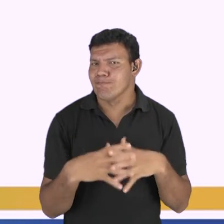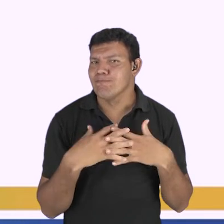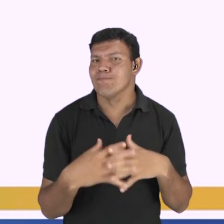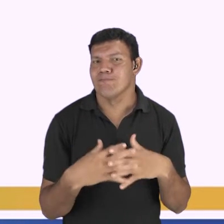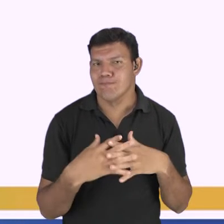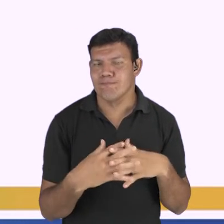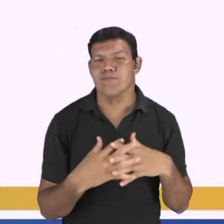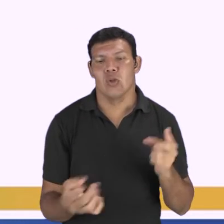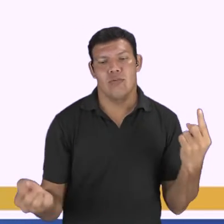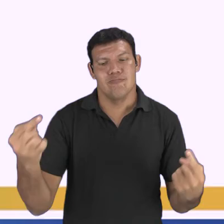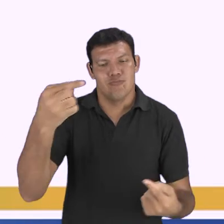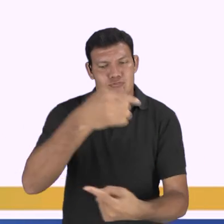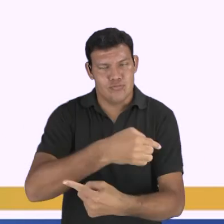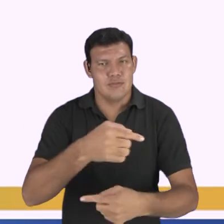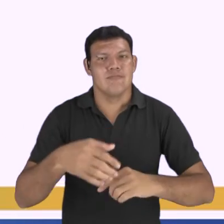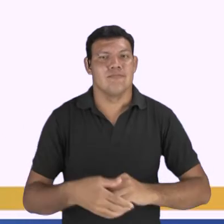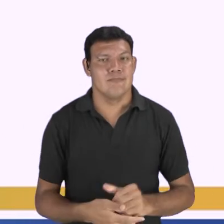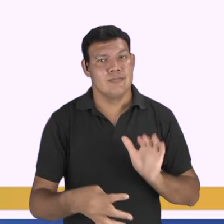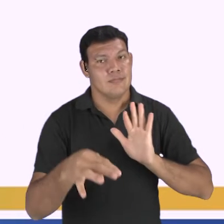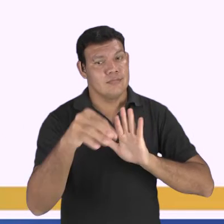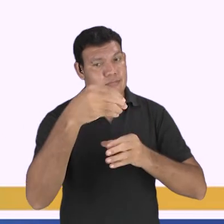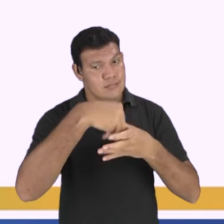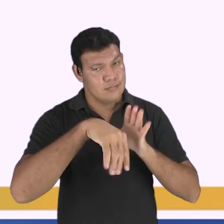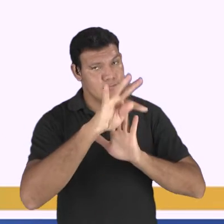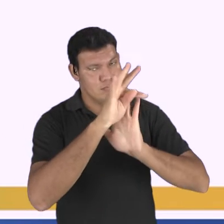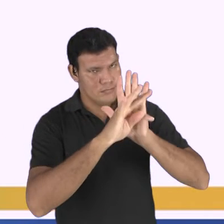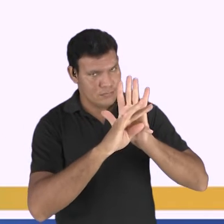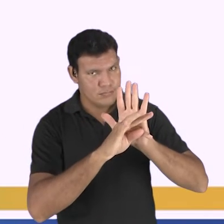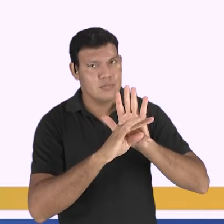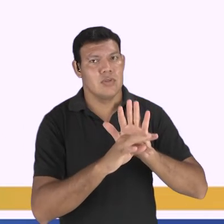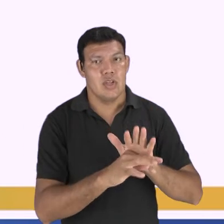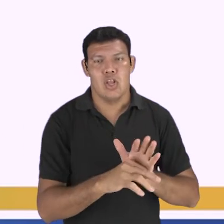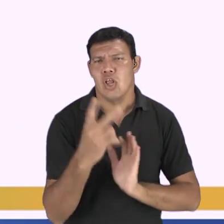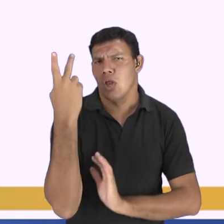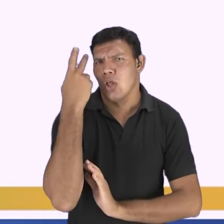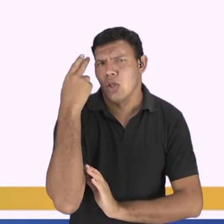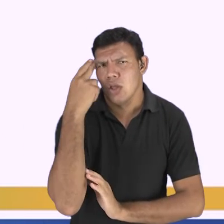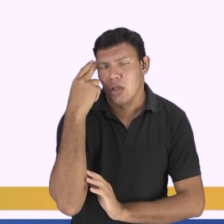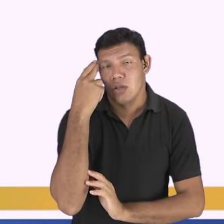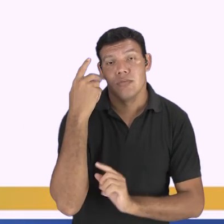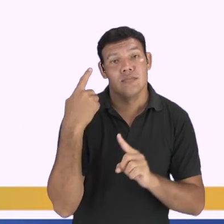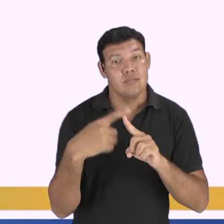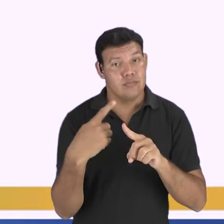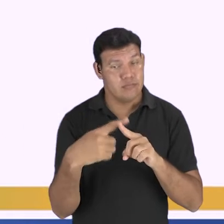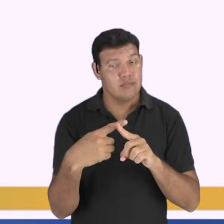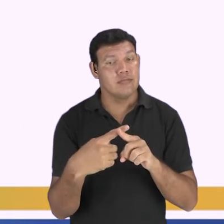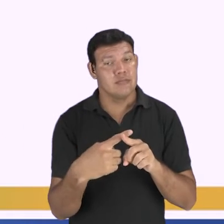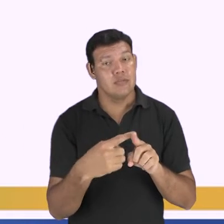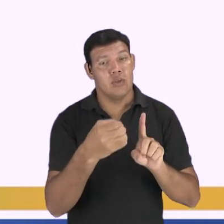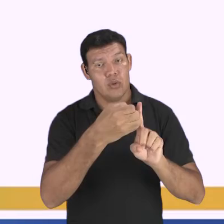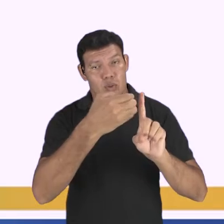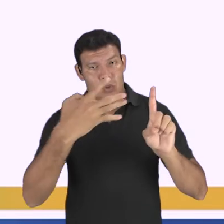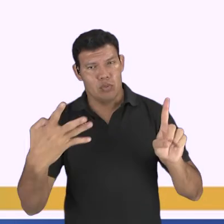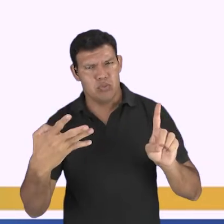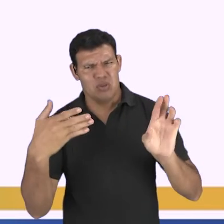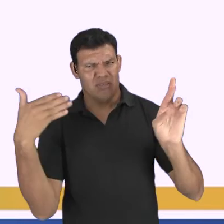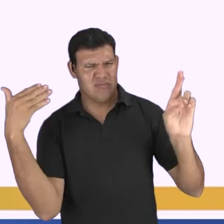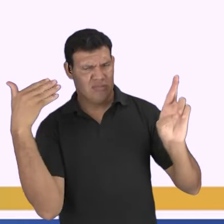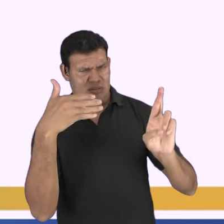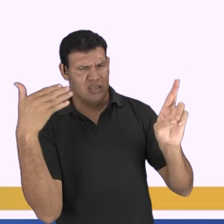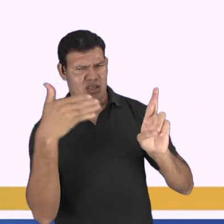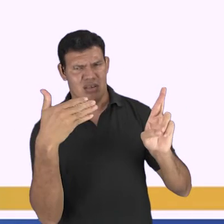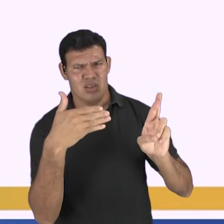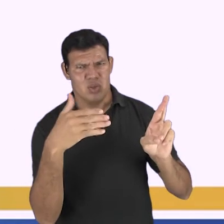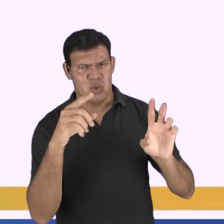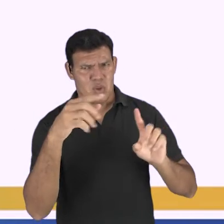totalmente a ideia que eu queria trazer para o meu texto. Então, isso é comum, pois os operadores argumentativos, eles não se referem a uma categoria de